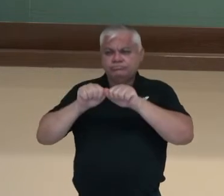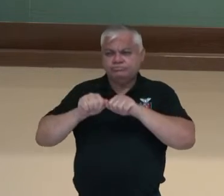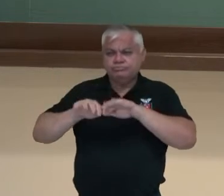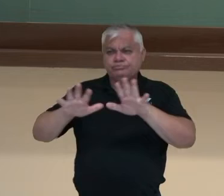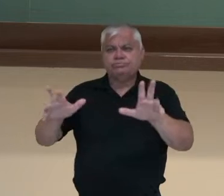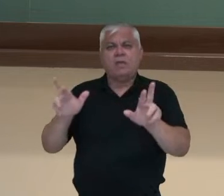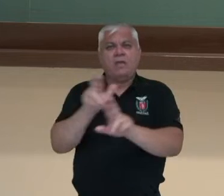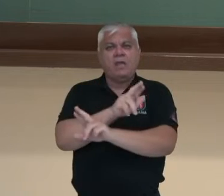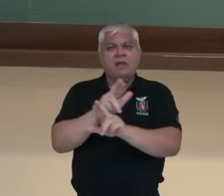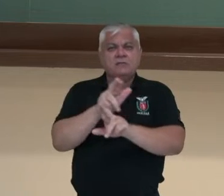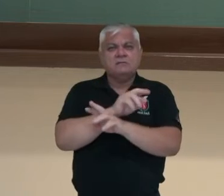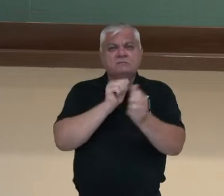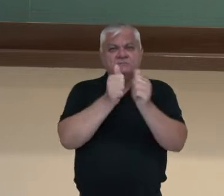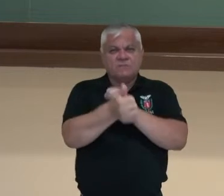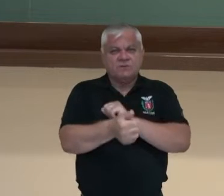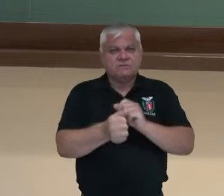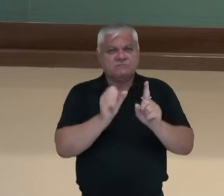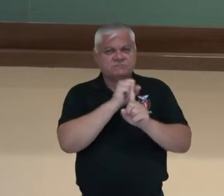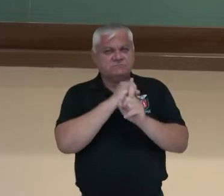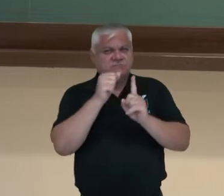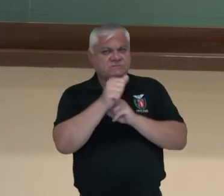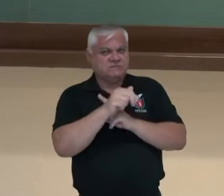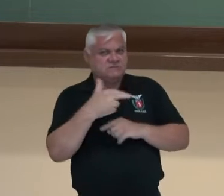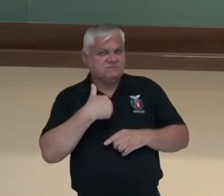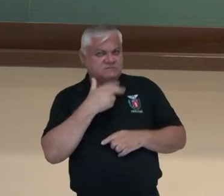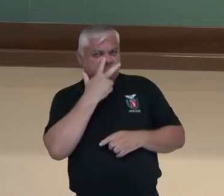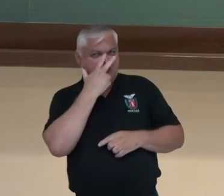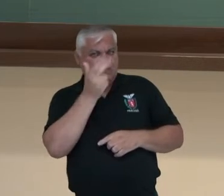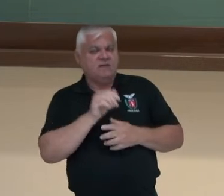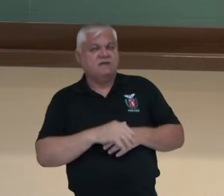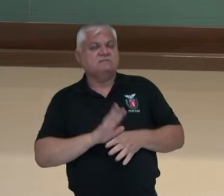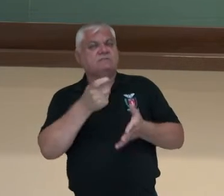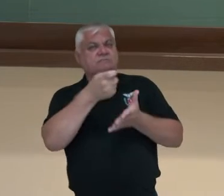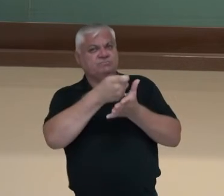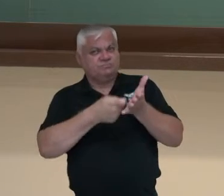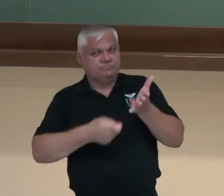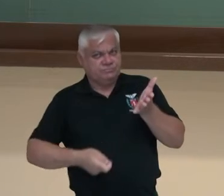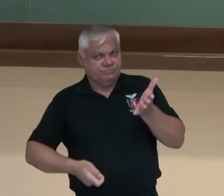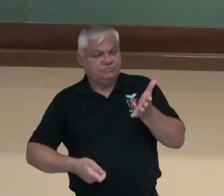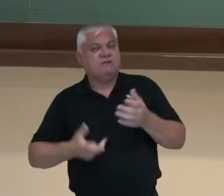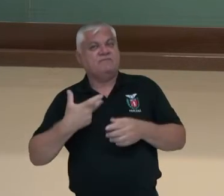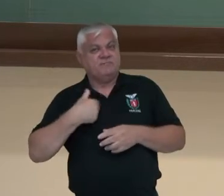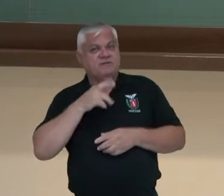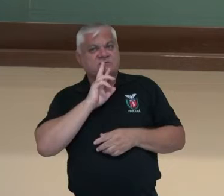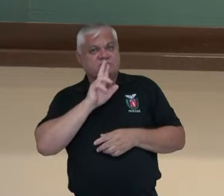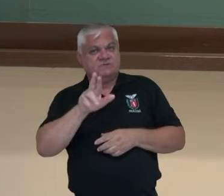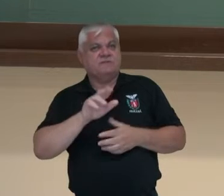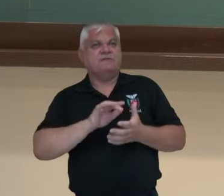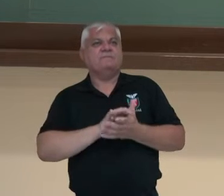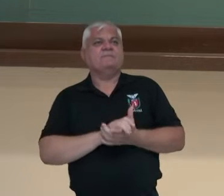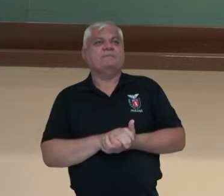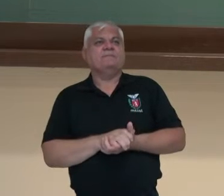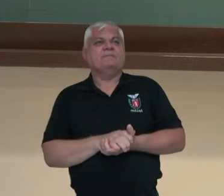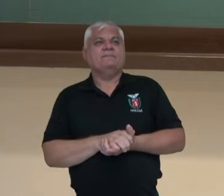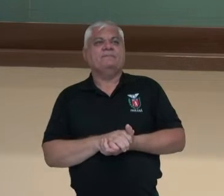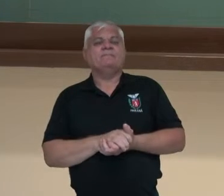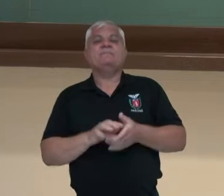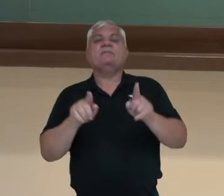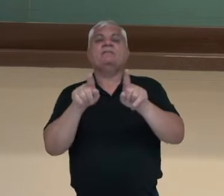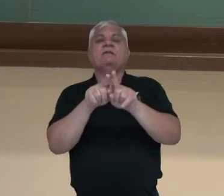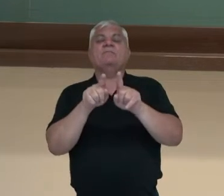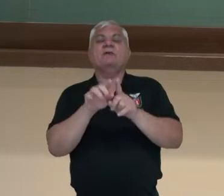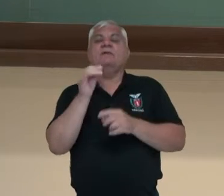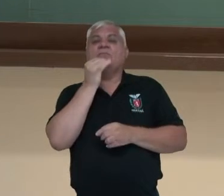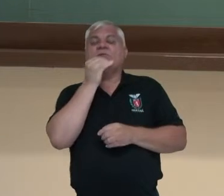relação esportiva com a sociedade? O que você acha? Coloca lá no seu caderno, anota, nós vamos responder durante a aula isso. Cite uma situação em